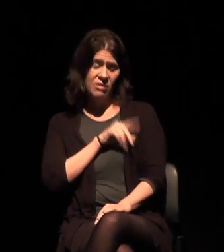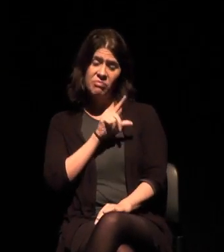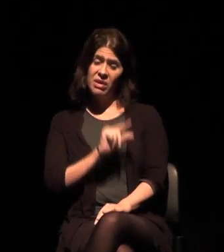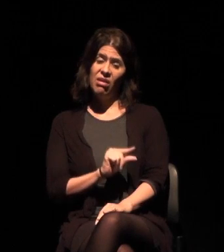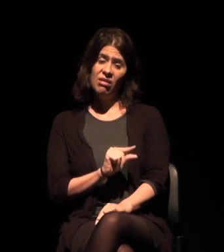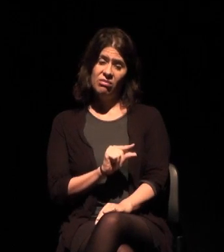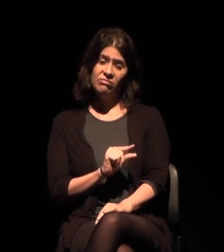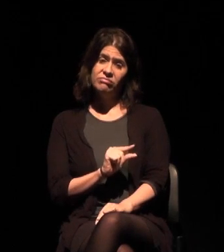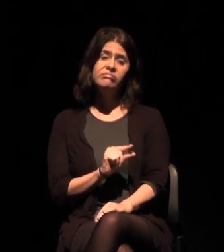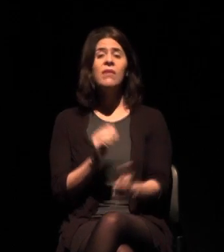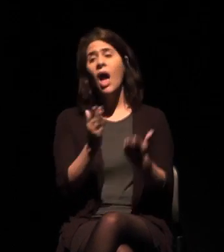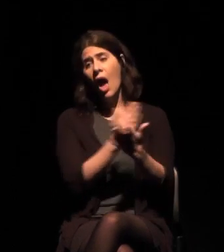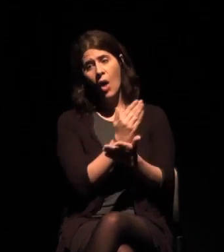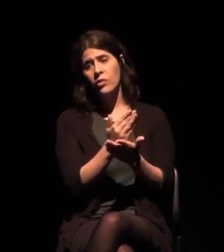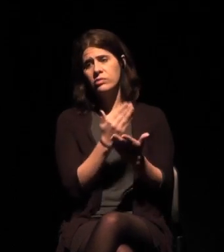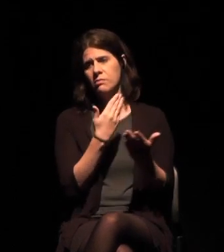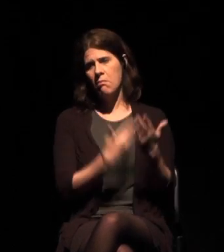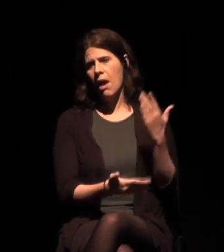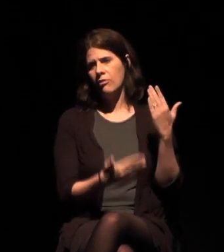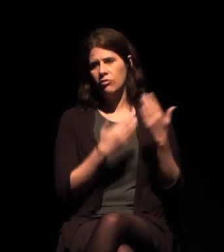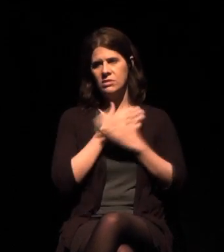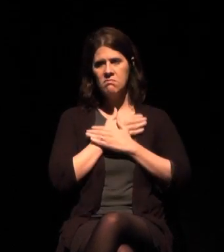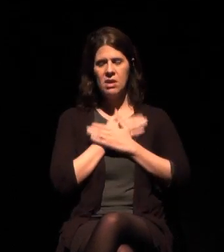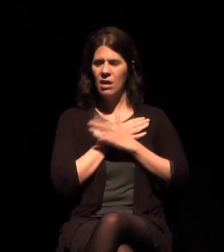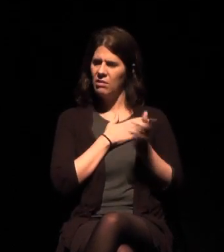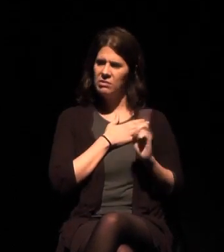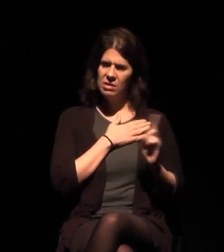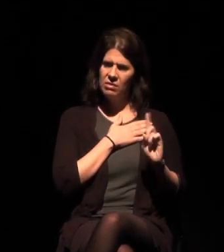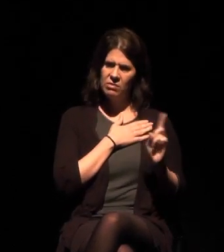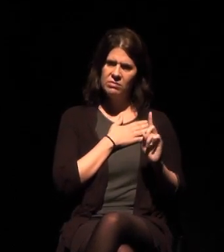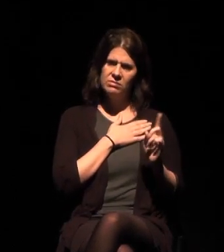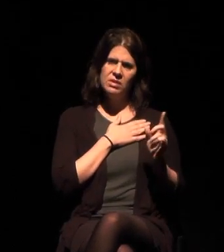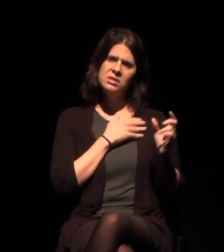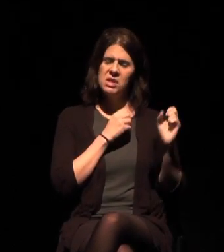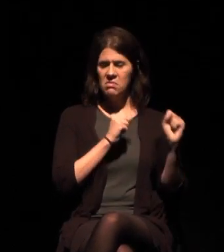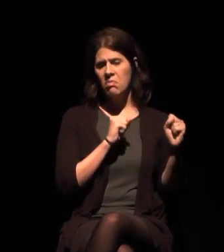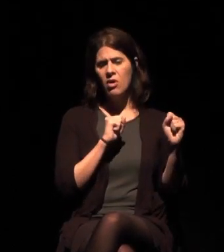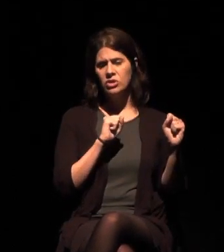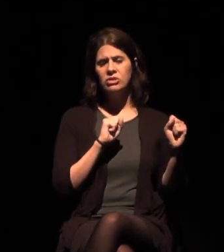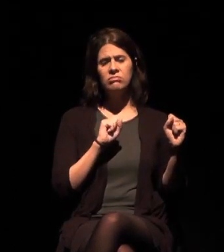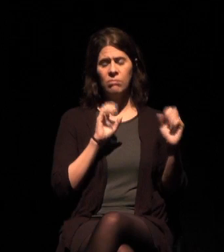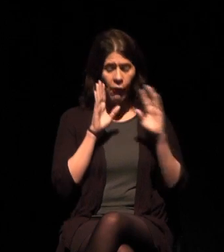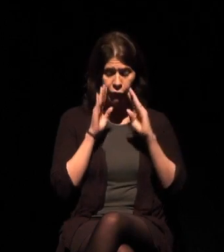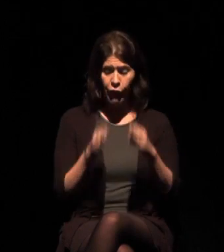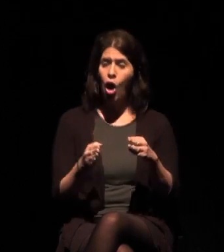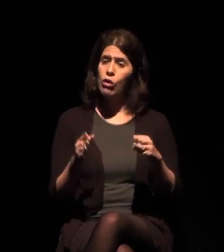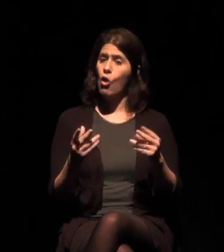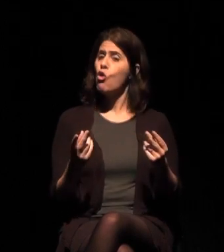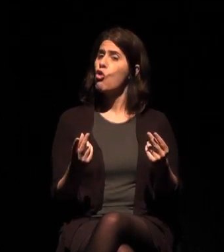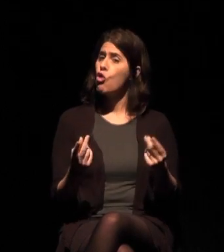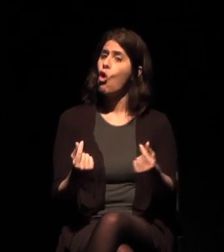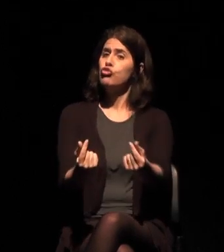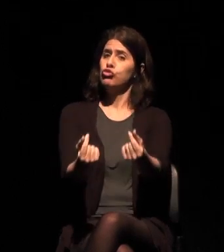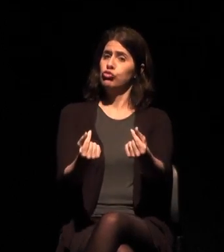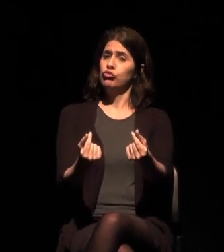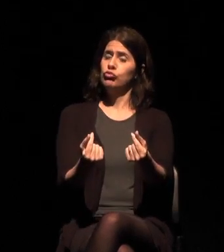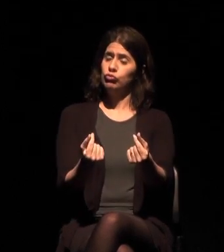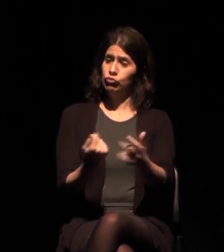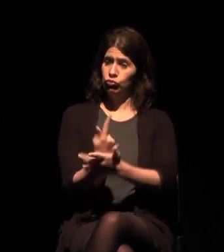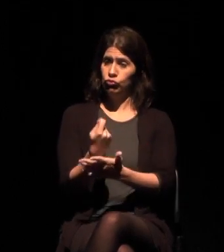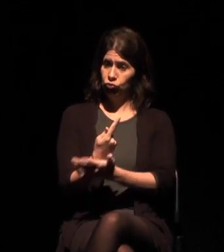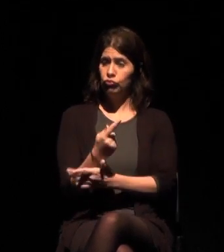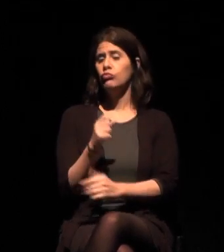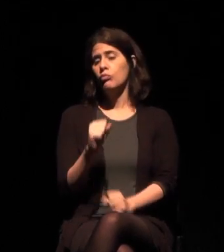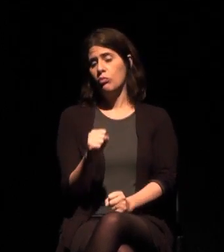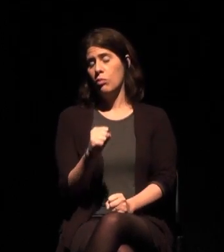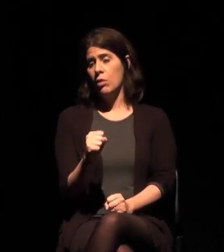que ter emprego muito provavelmente não sei que este eventualmente em prol do próprio consumo que é uma coisa que eu posso dizer às vezes são os economistas